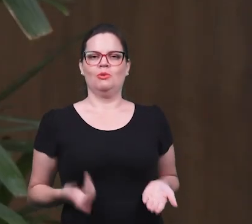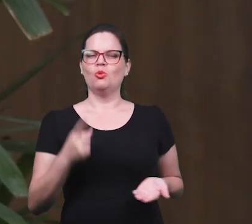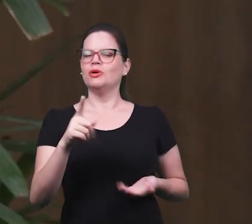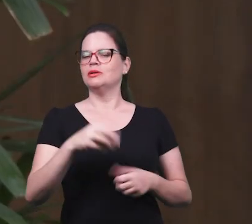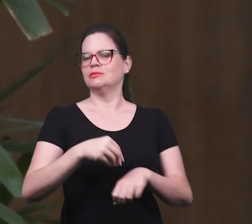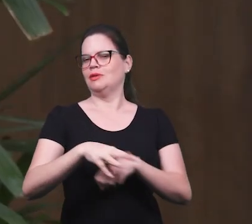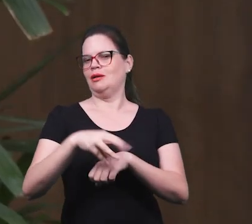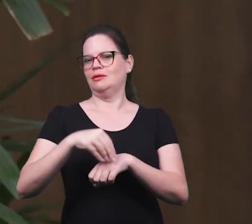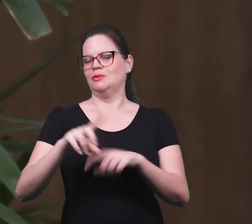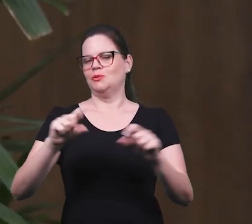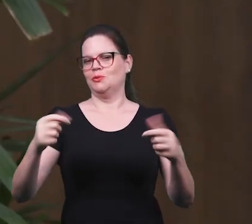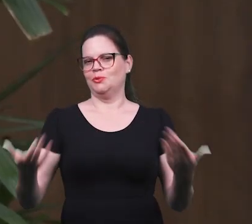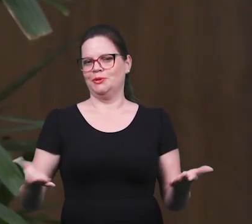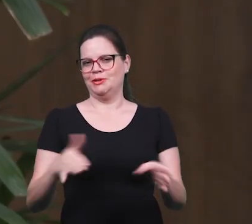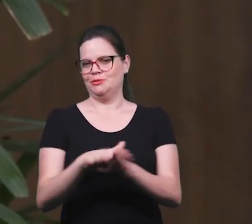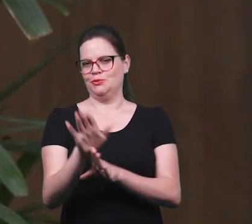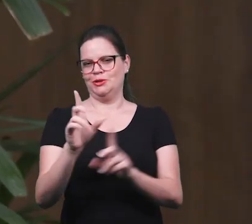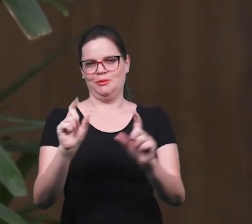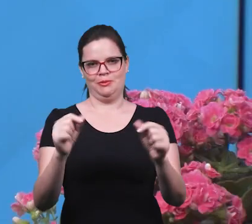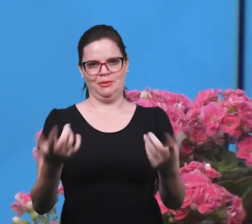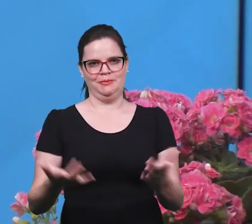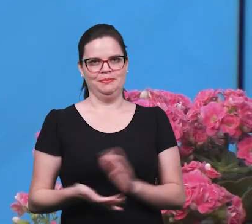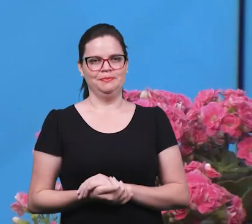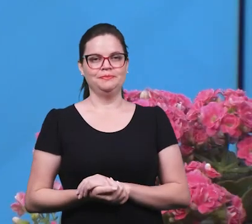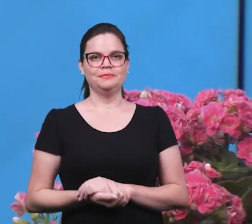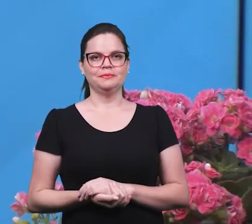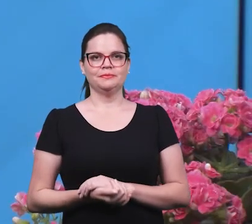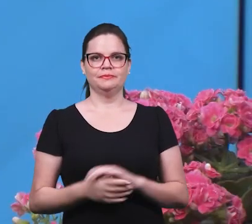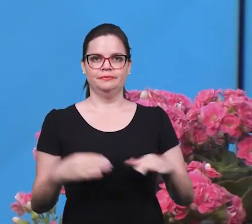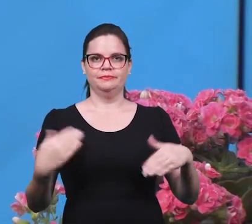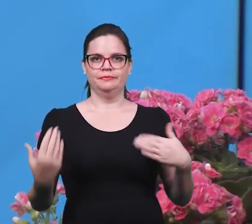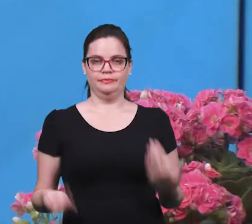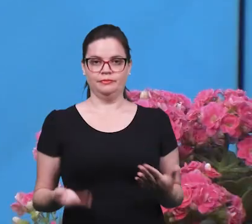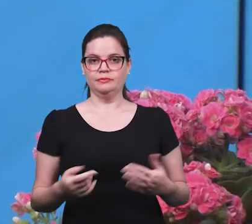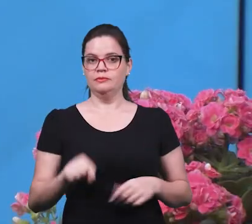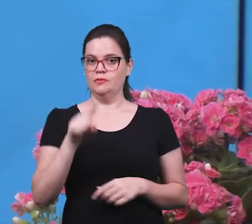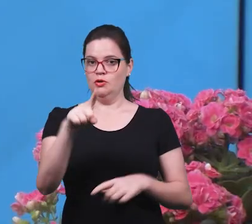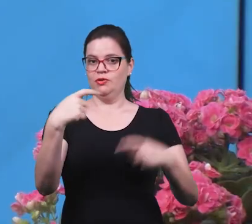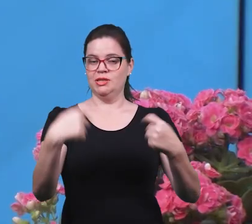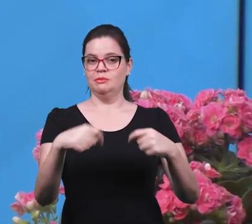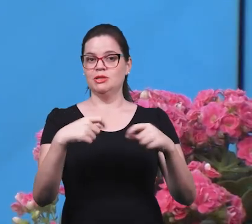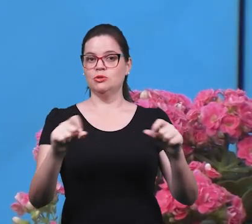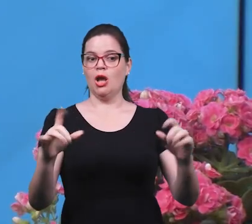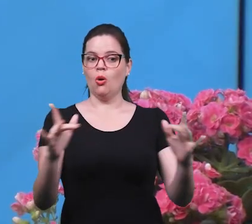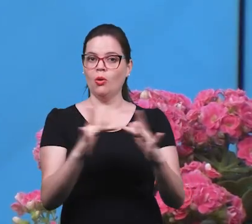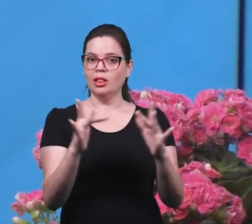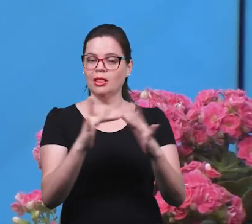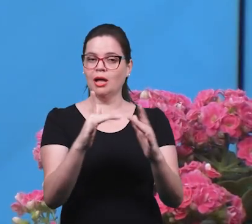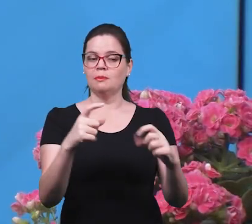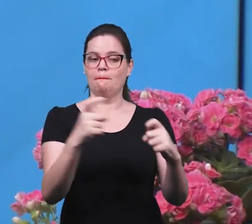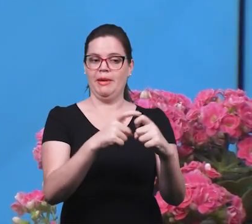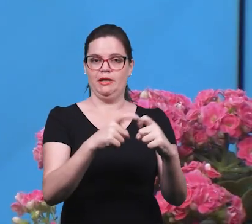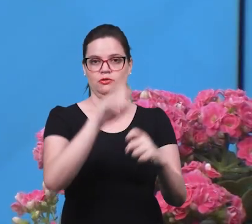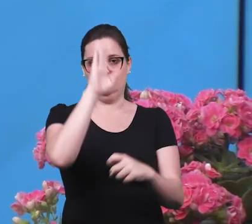O que que vocês recomendam sobre isso? Então, o relacionamento com o médico é